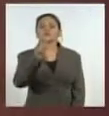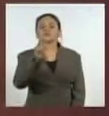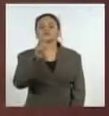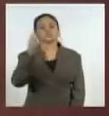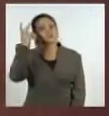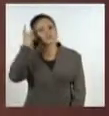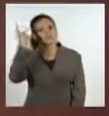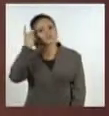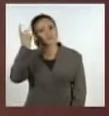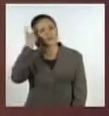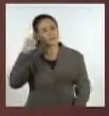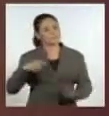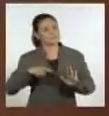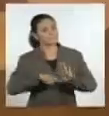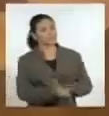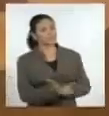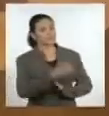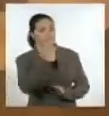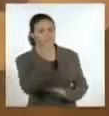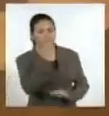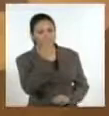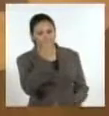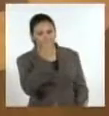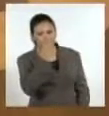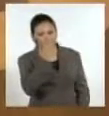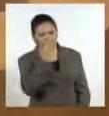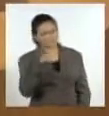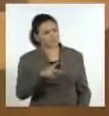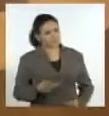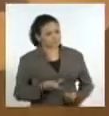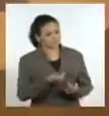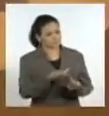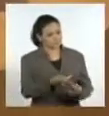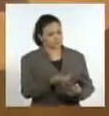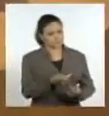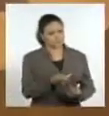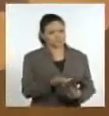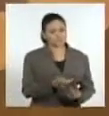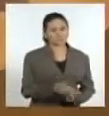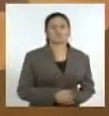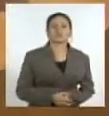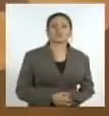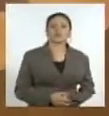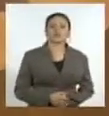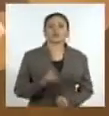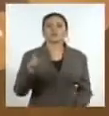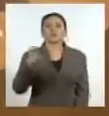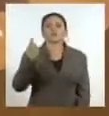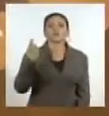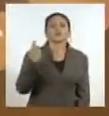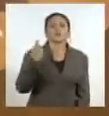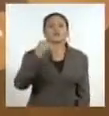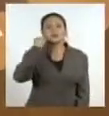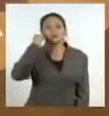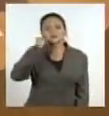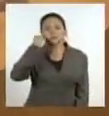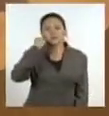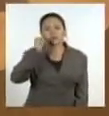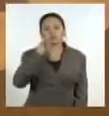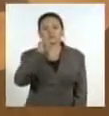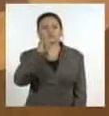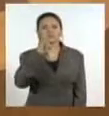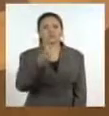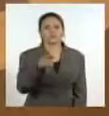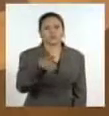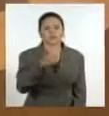perguntado ao senador Sarney quanto a esta homenagem. E o ex-senador teria dito ao repórter que não foi